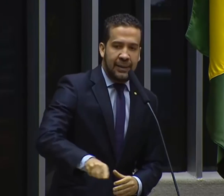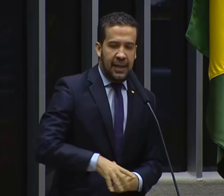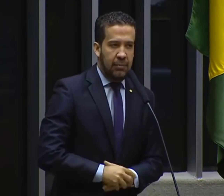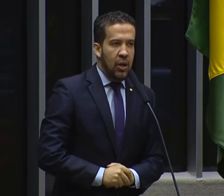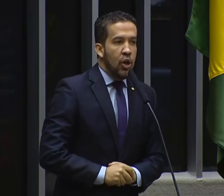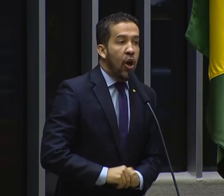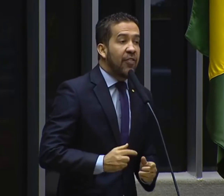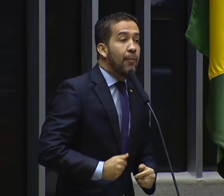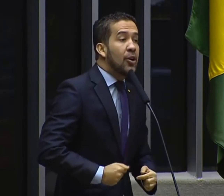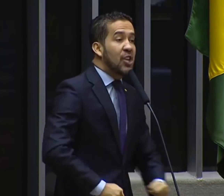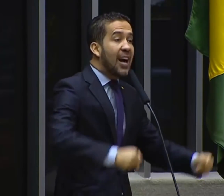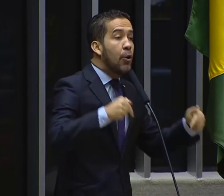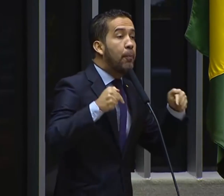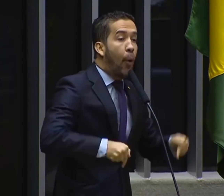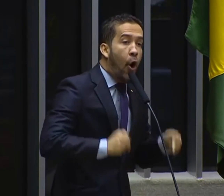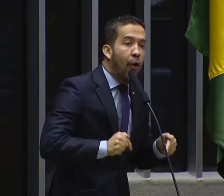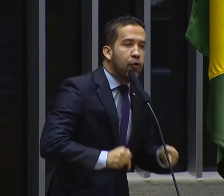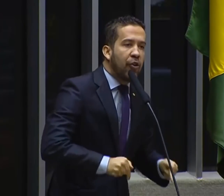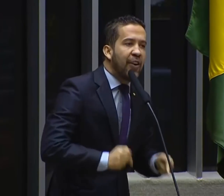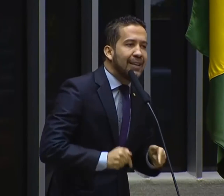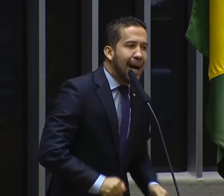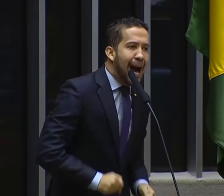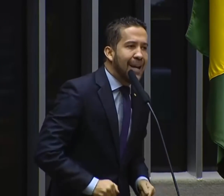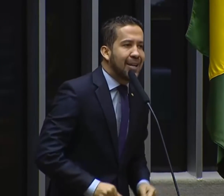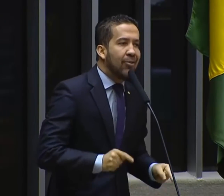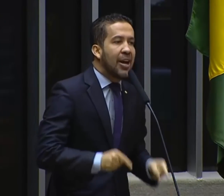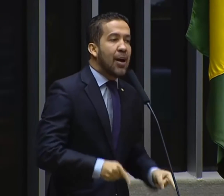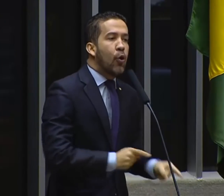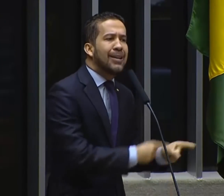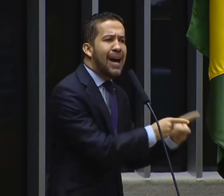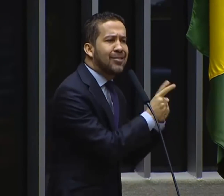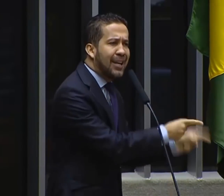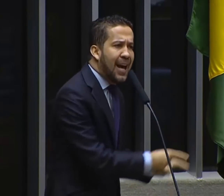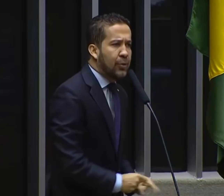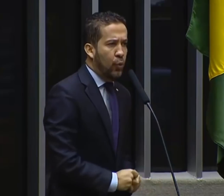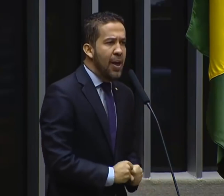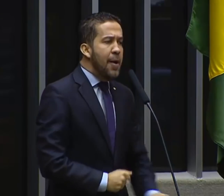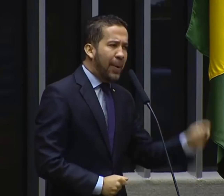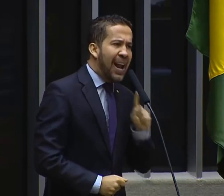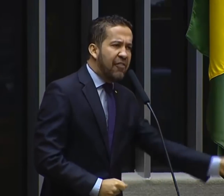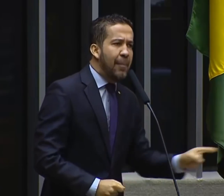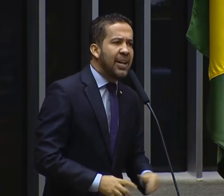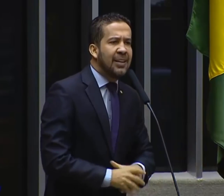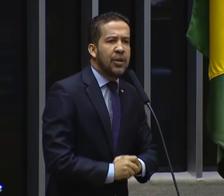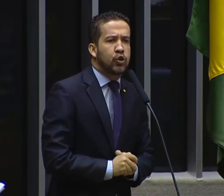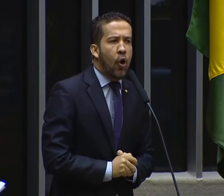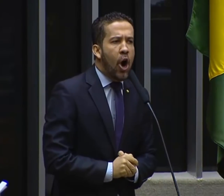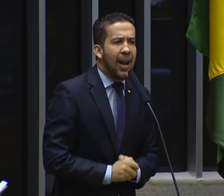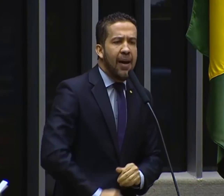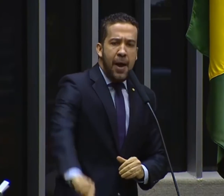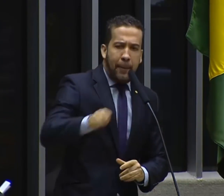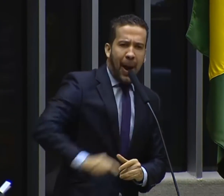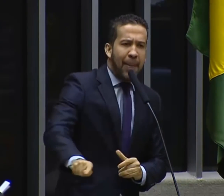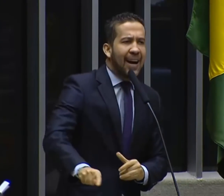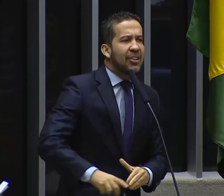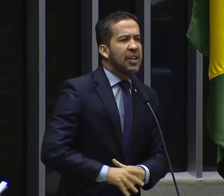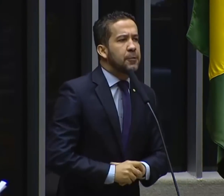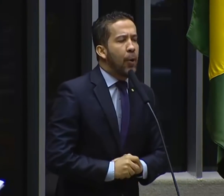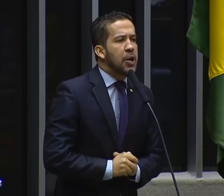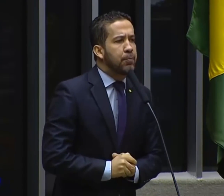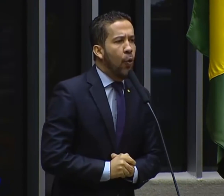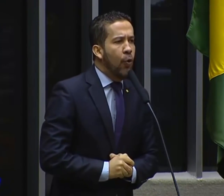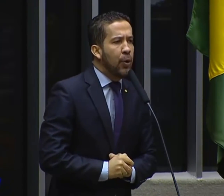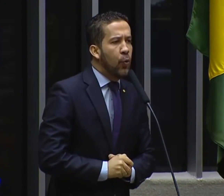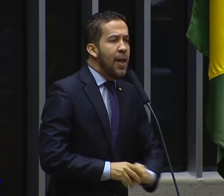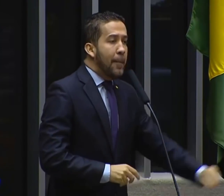é que manda? Nós vamos mostrar que o povo de verdade, quem tem que acordar cedo para levar menino na escola, para pegar